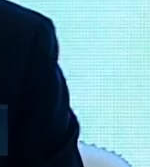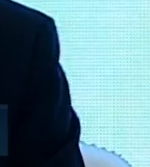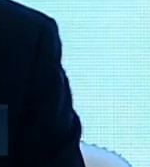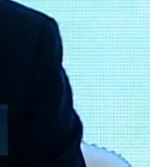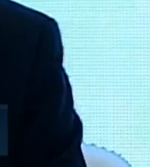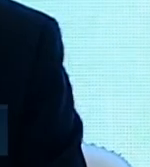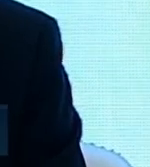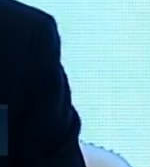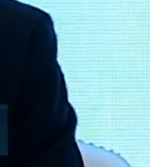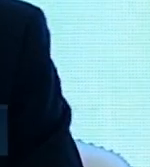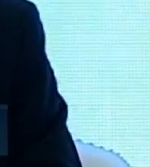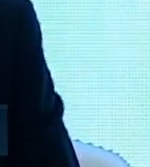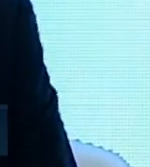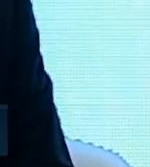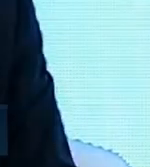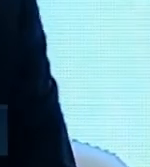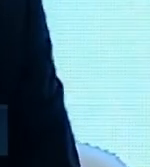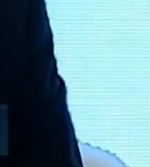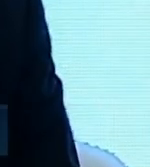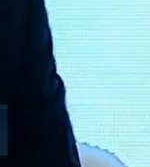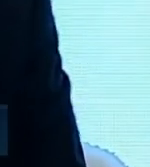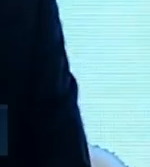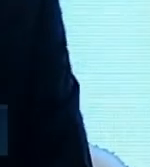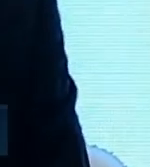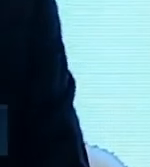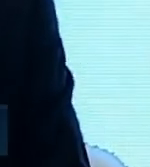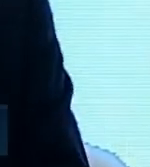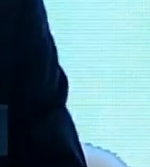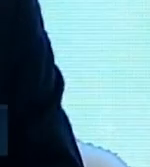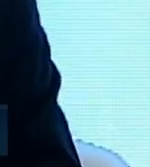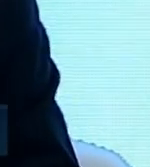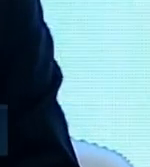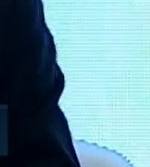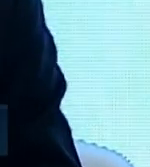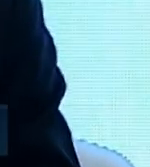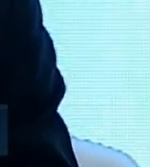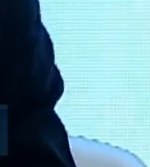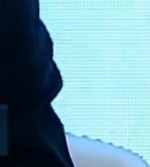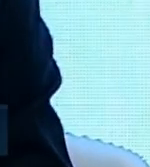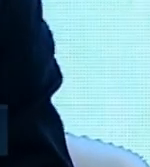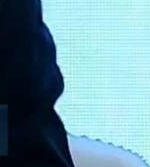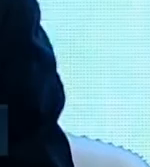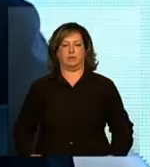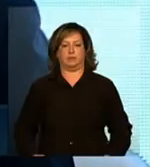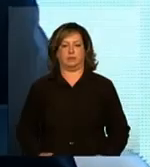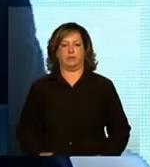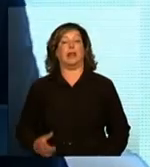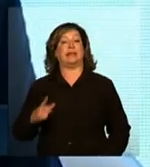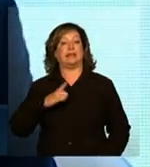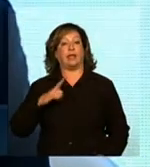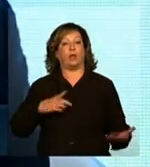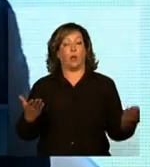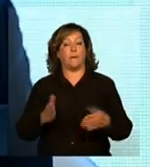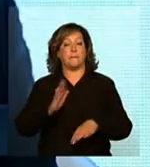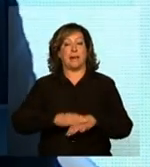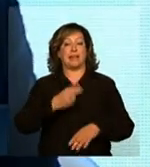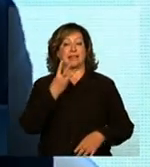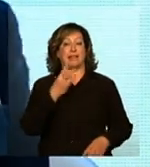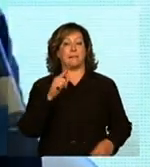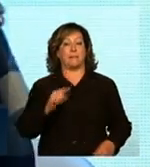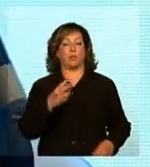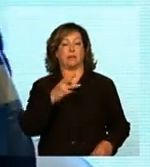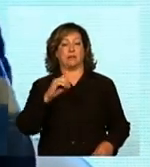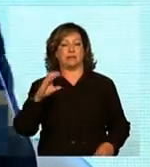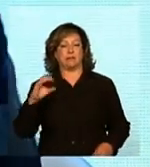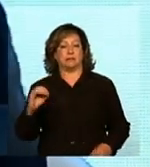constituído dessa forma. Nós temos hoje mais de 3.300 organizações econômicas da agricultura familiar que